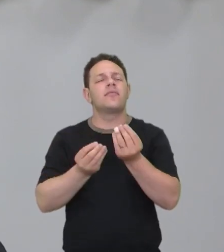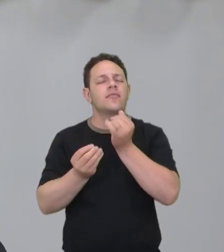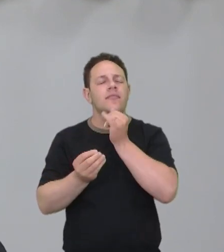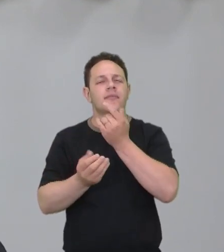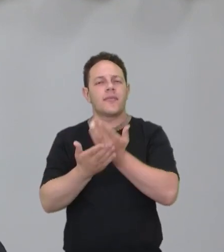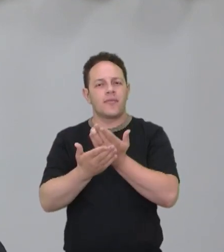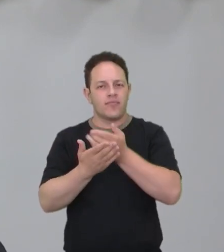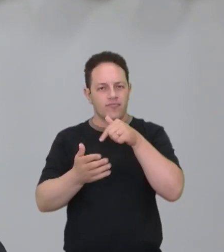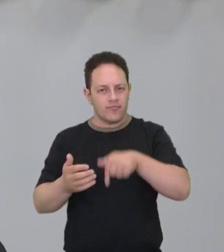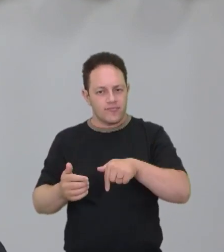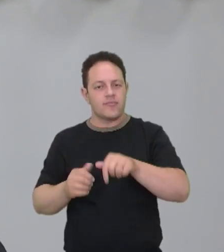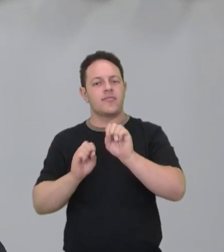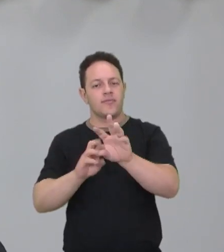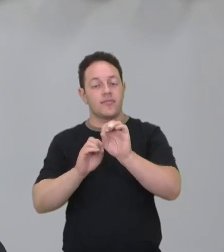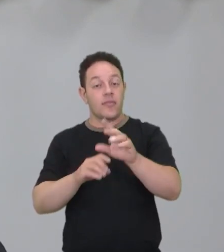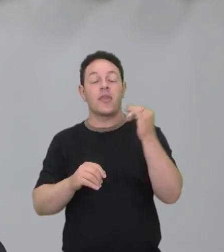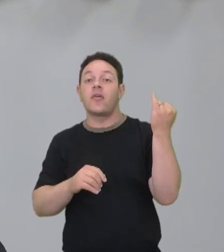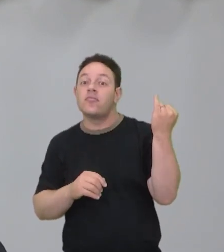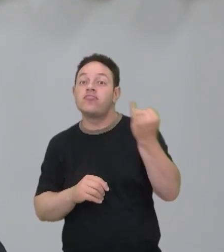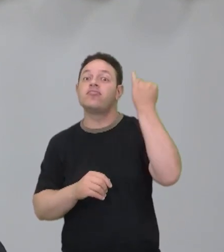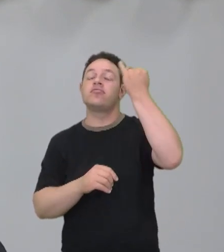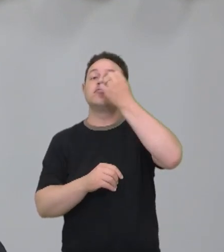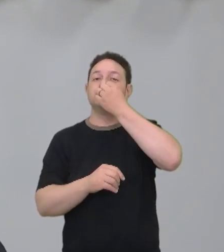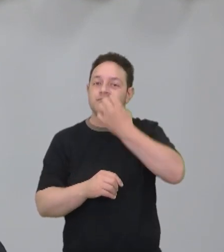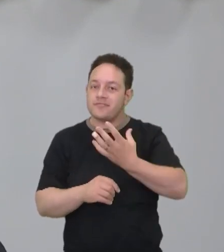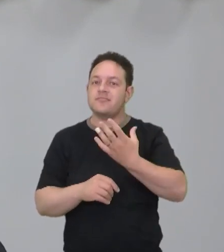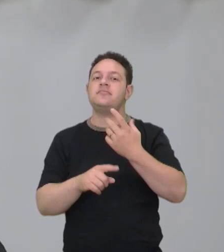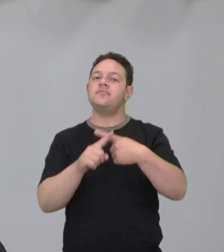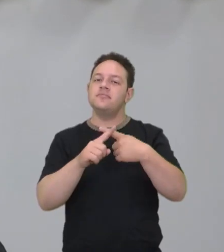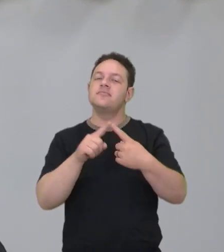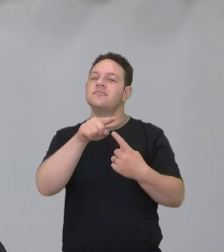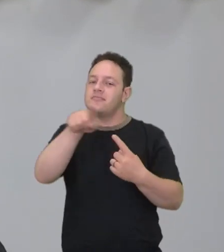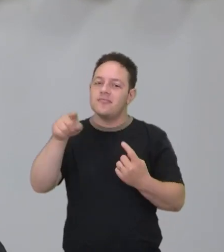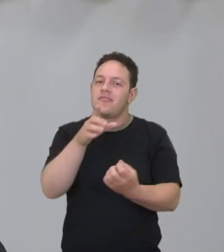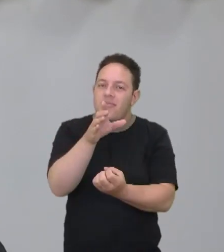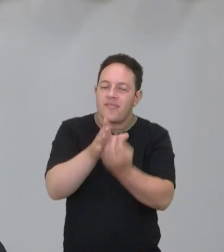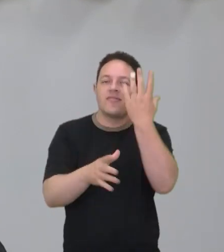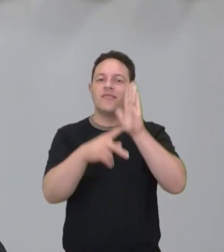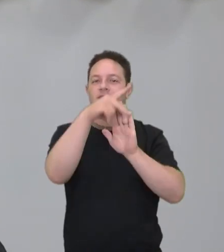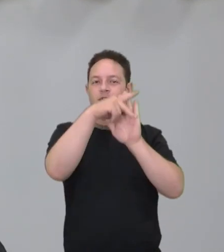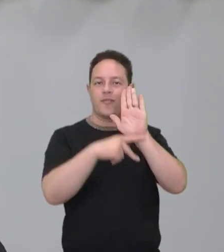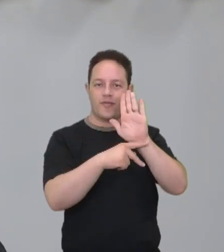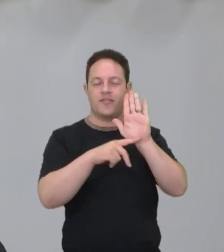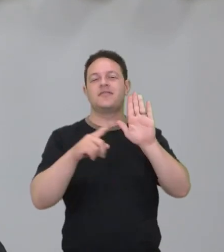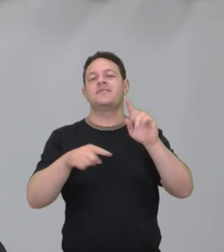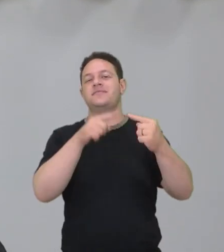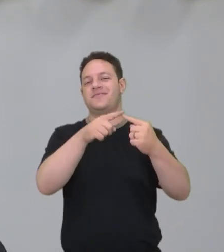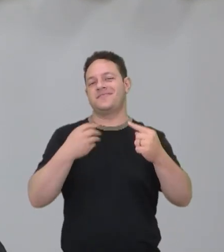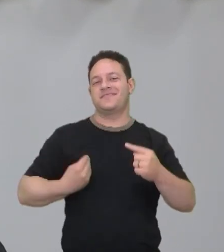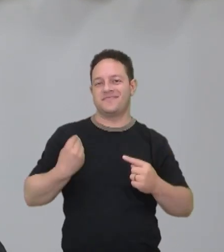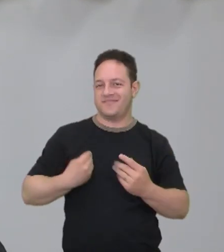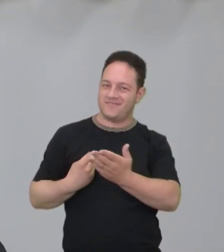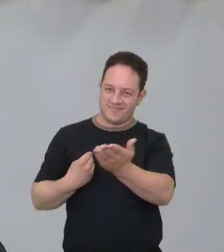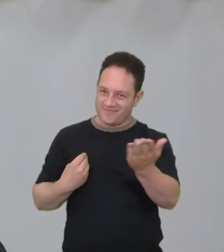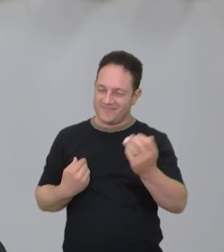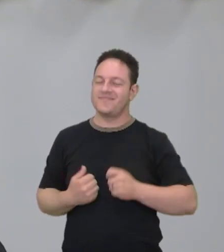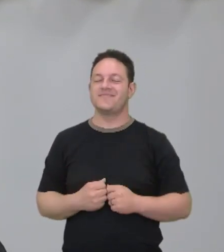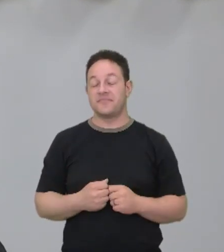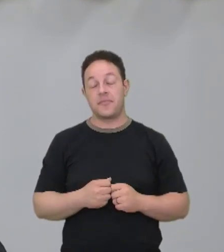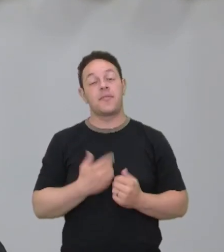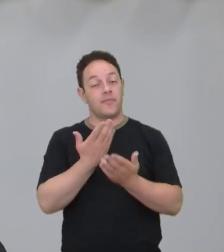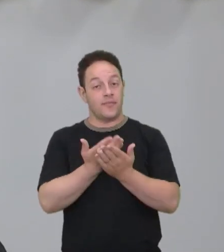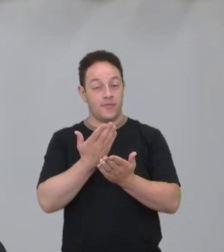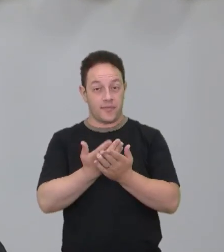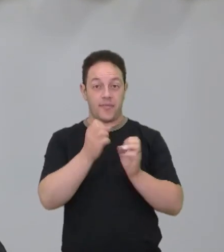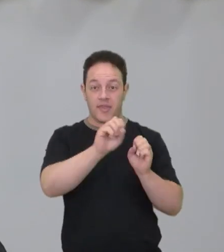essas aulas aí podem ser importantes para a criação do projeto de vida de vocês, né? Então, justamente as